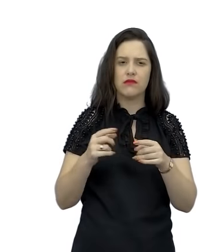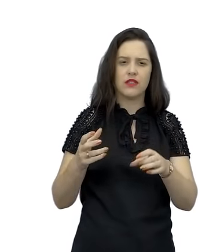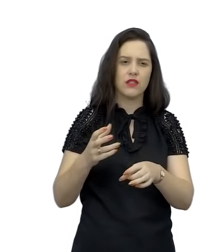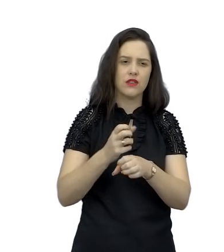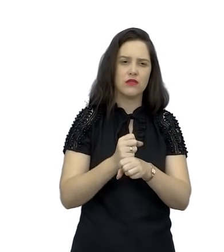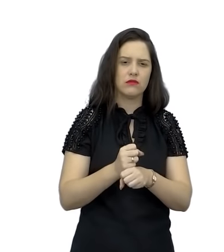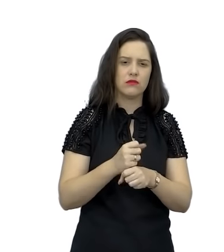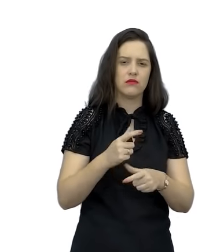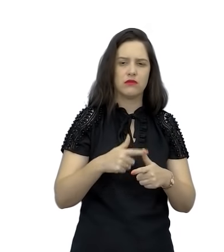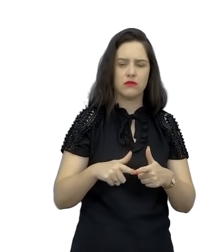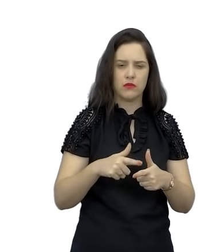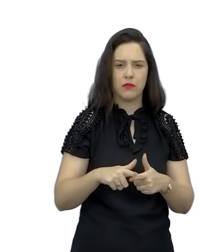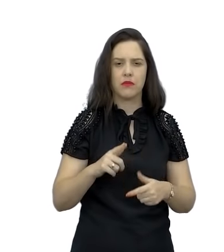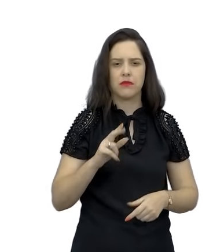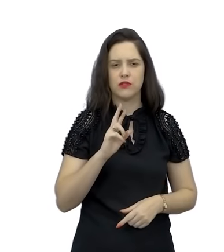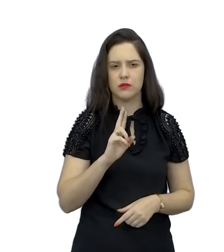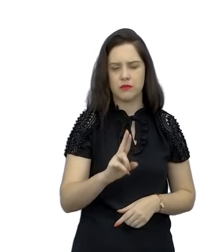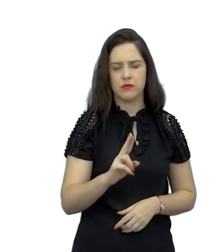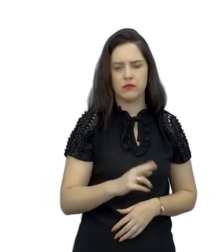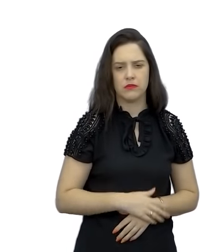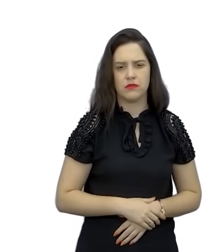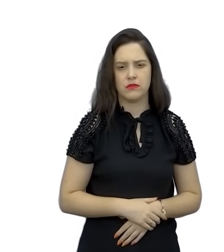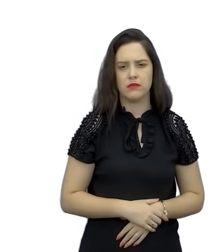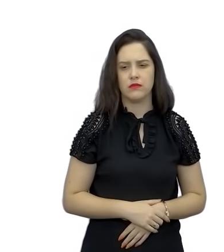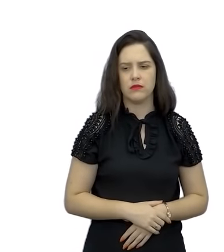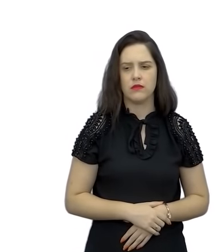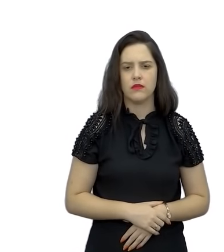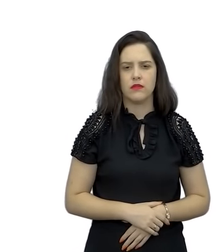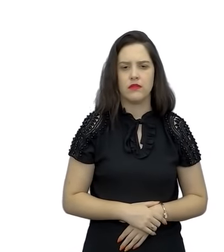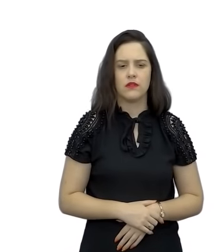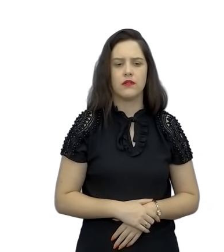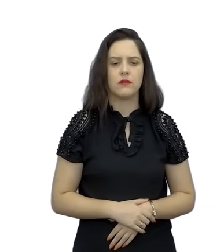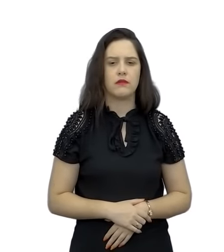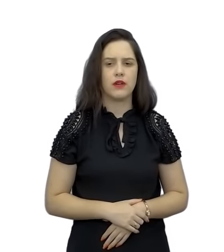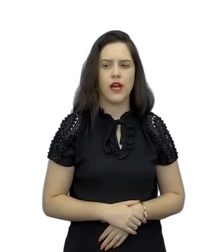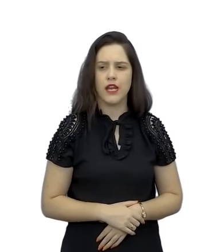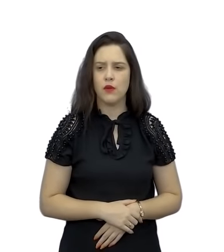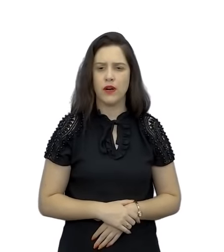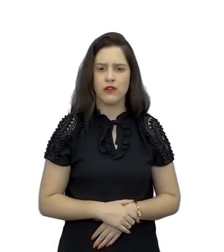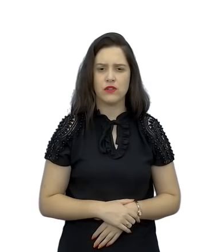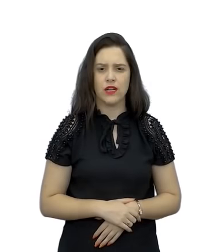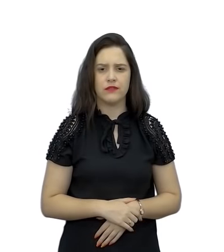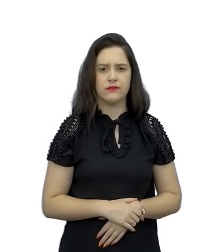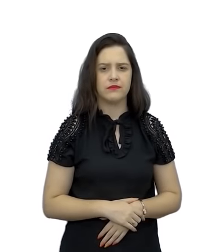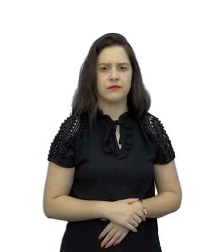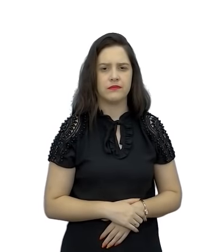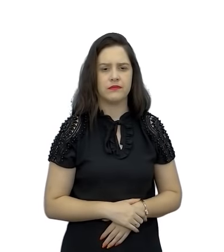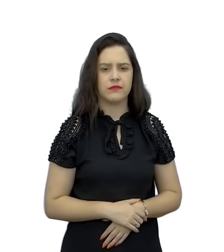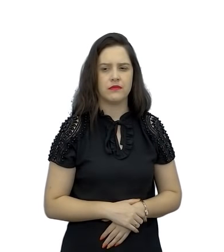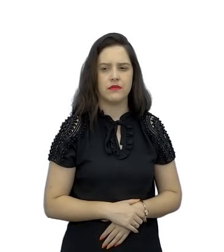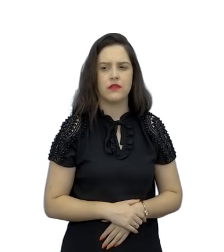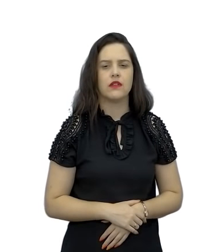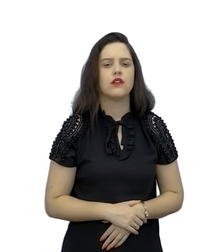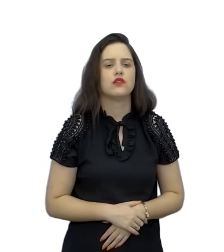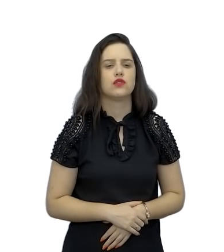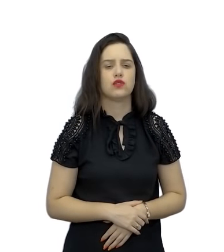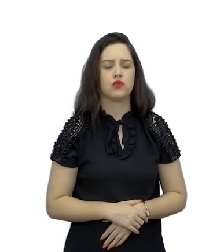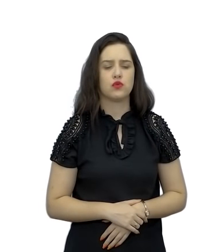de problemas, tá? Só um minutinho, por gentileza. Já estou vendo a questão aqui nossa do